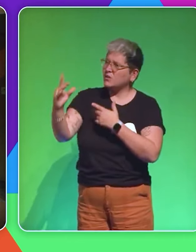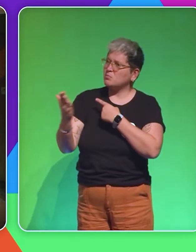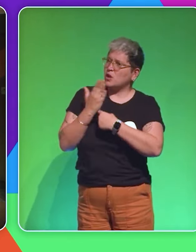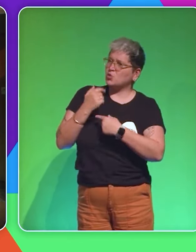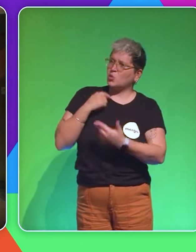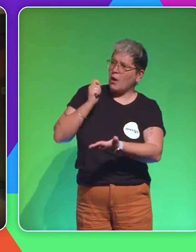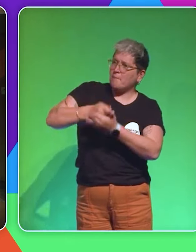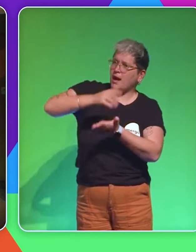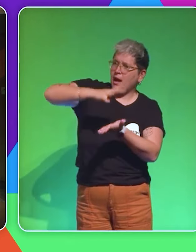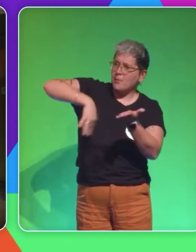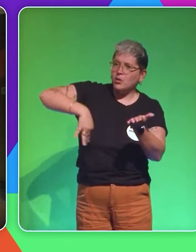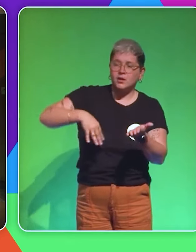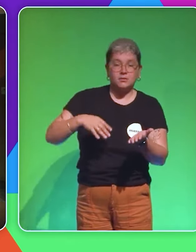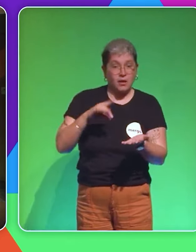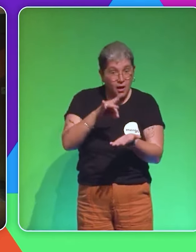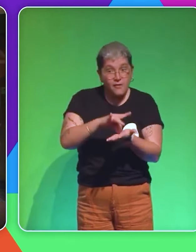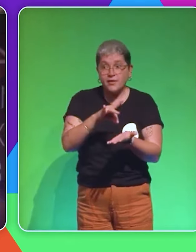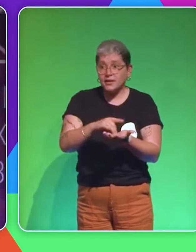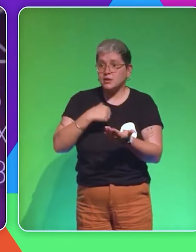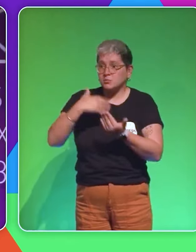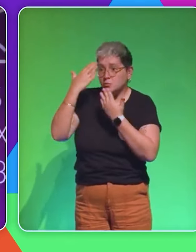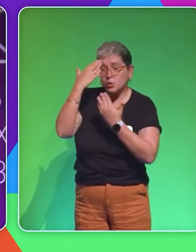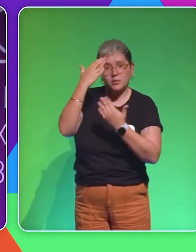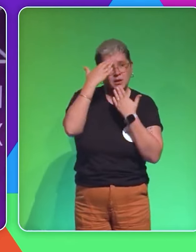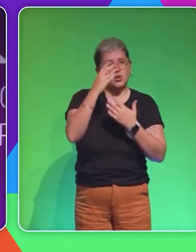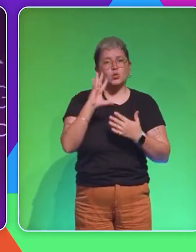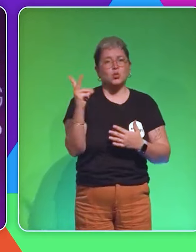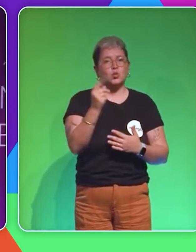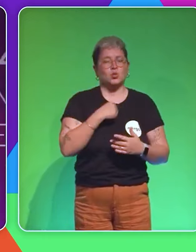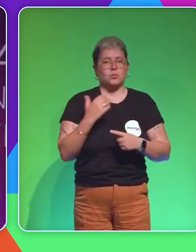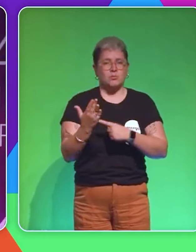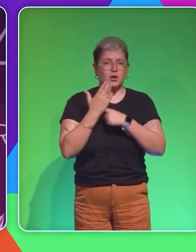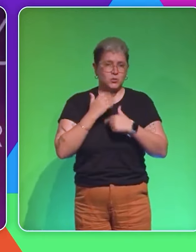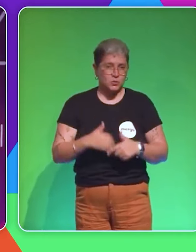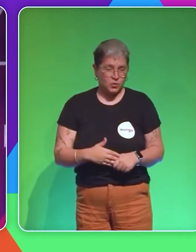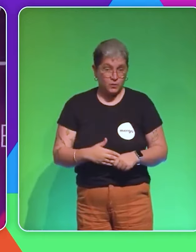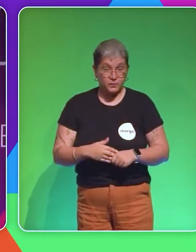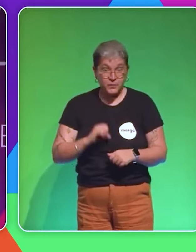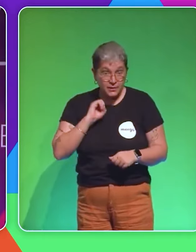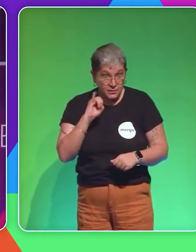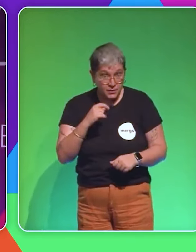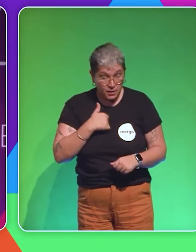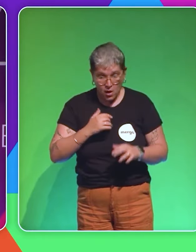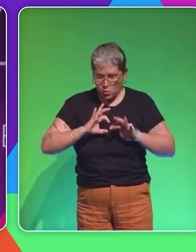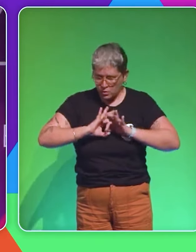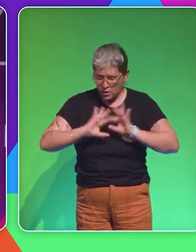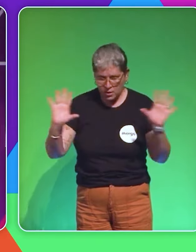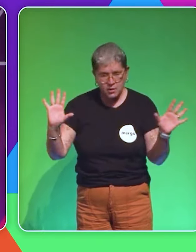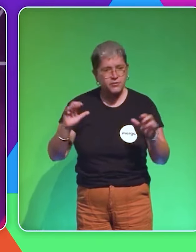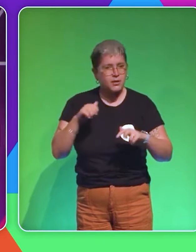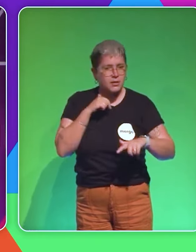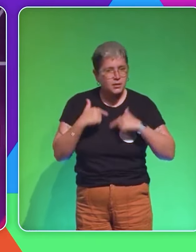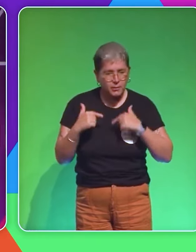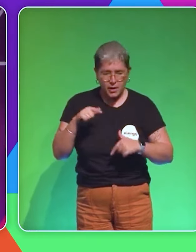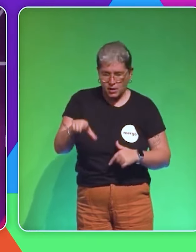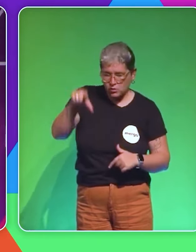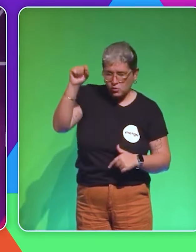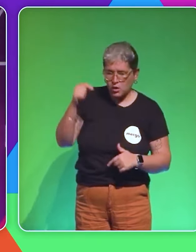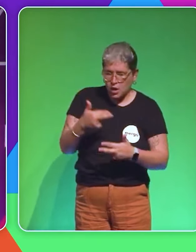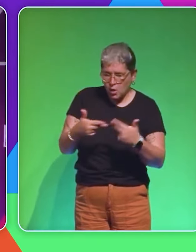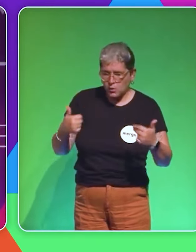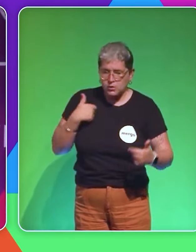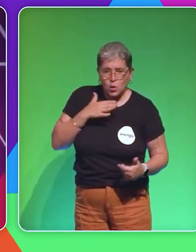tá sou muito grato a minha família todo mundo que me ajudou então se eu tiver liberdade de poder trabalhar com aquilo que eu